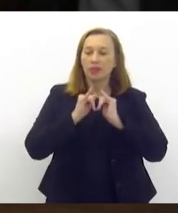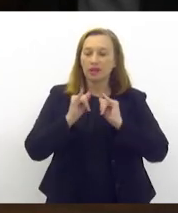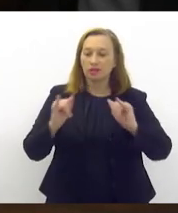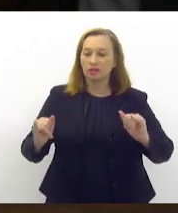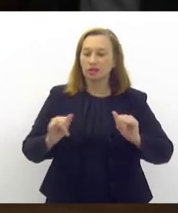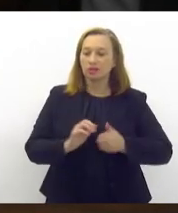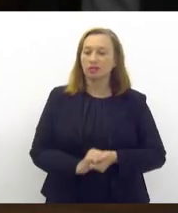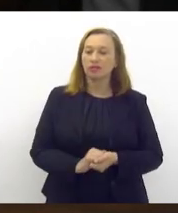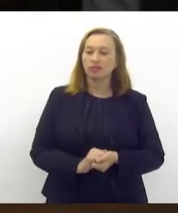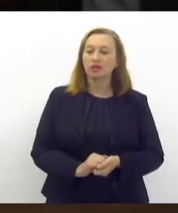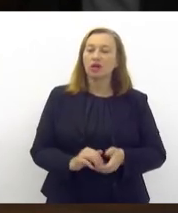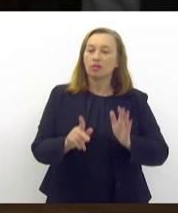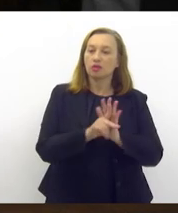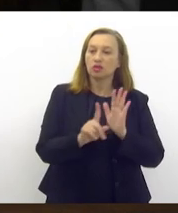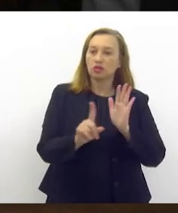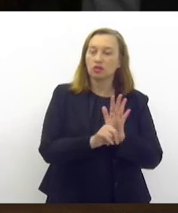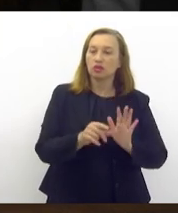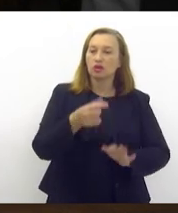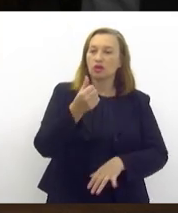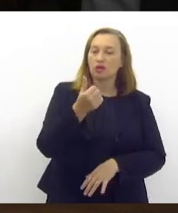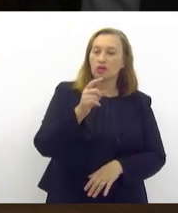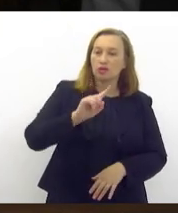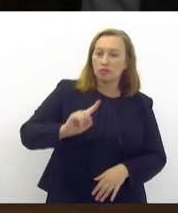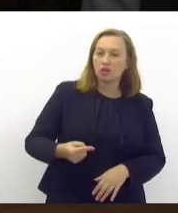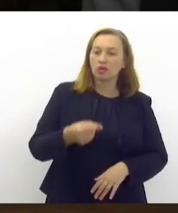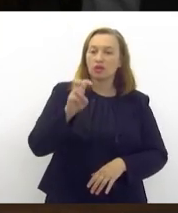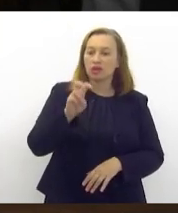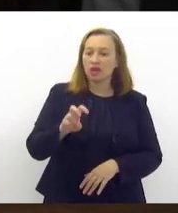Anuncio projeto de lei número